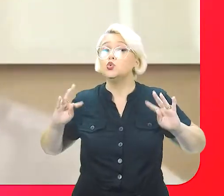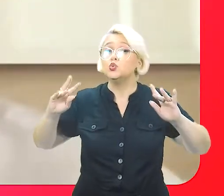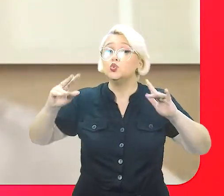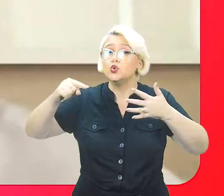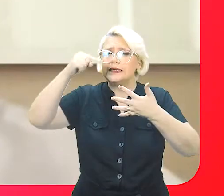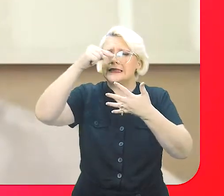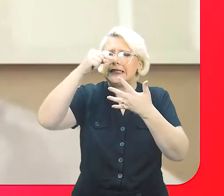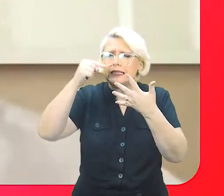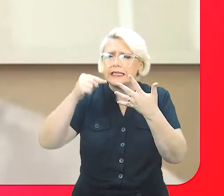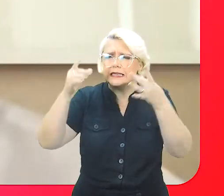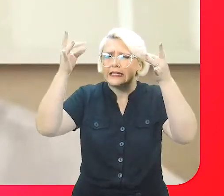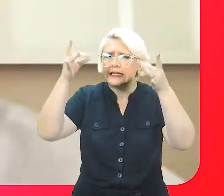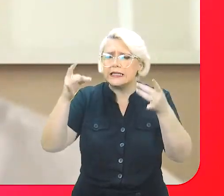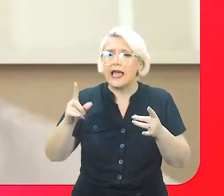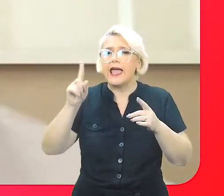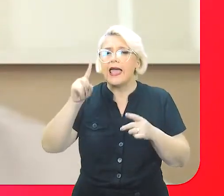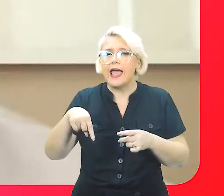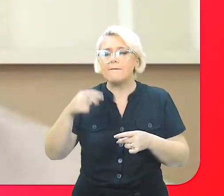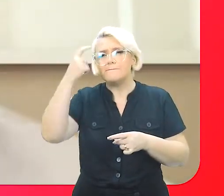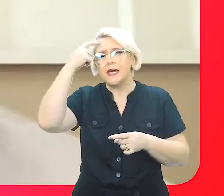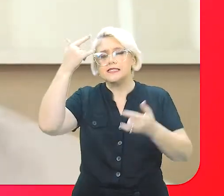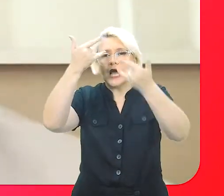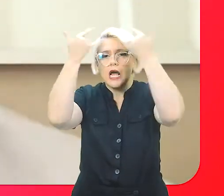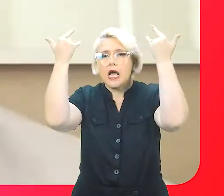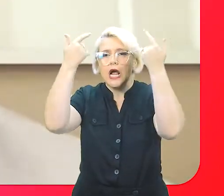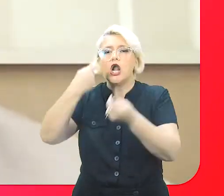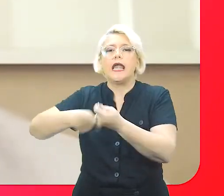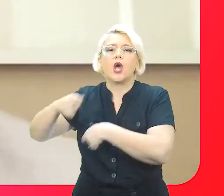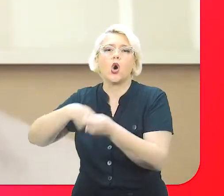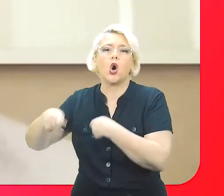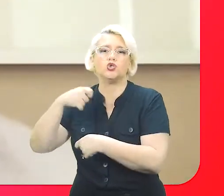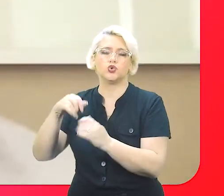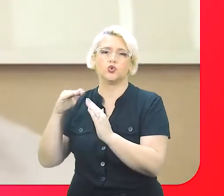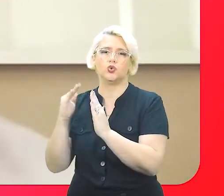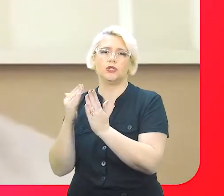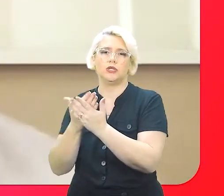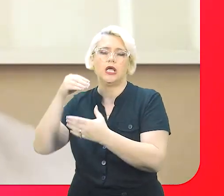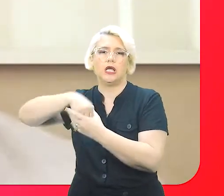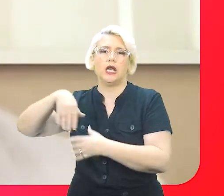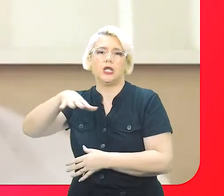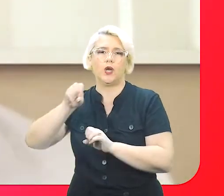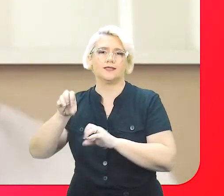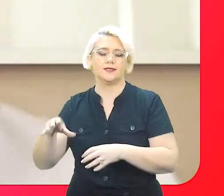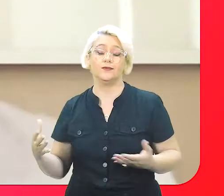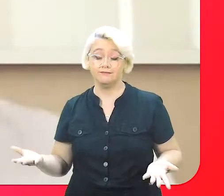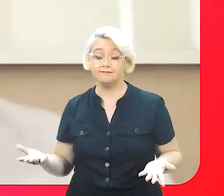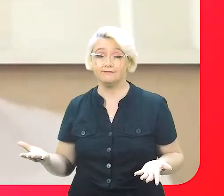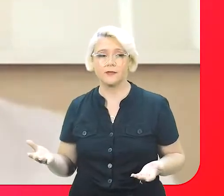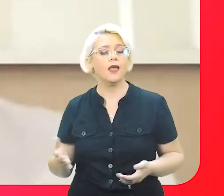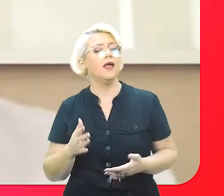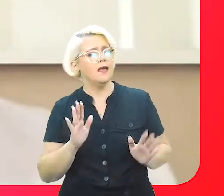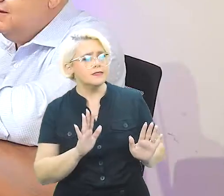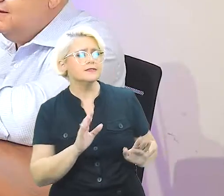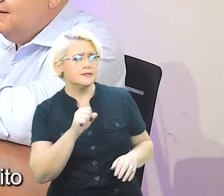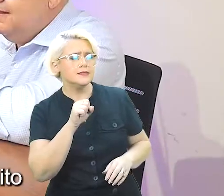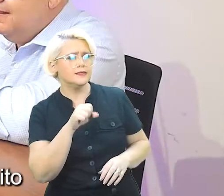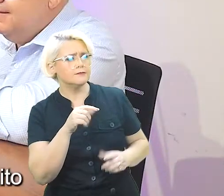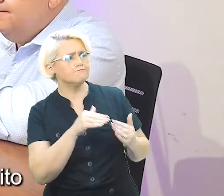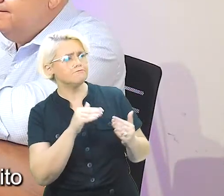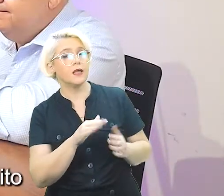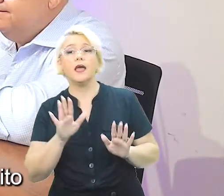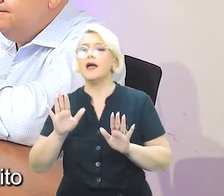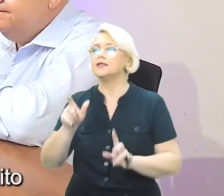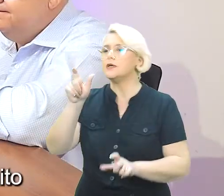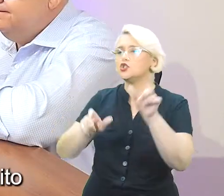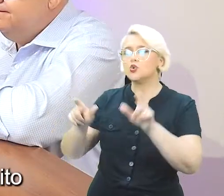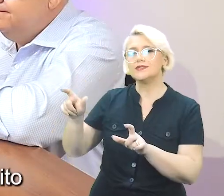é muito comercializado. Sim. Na educação. Mas as pessoas com deficiência, elas